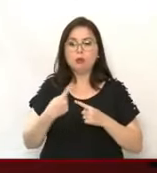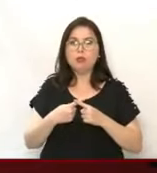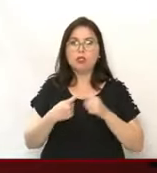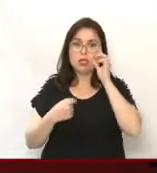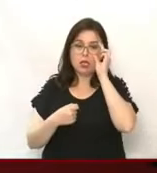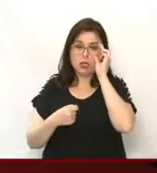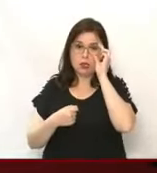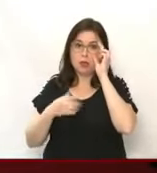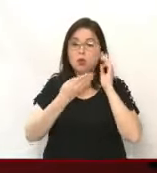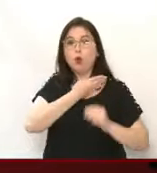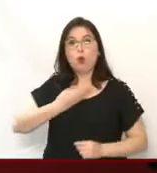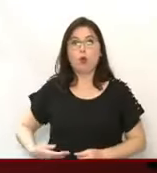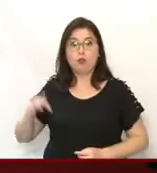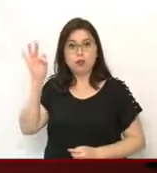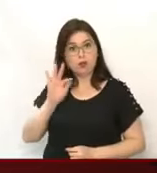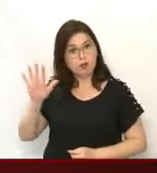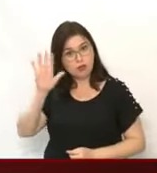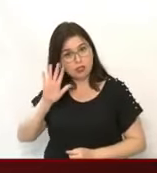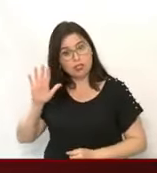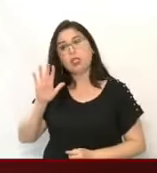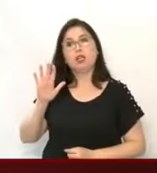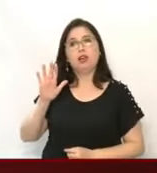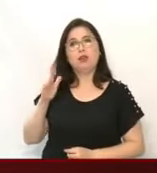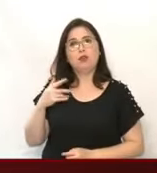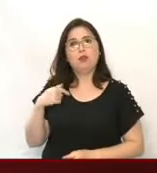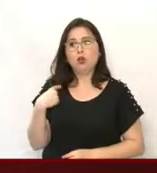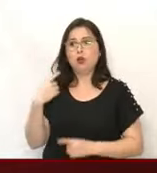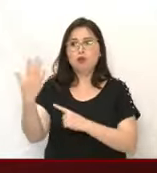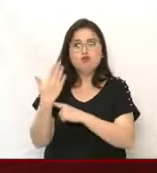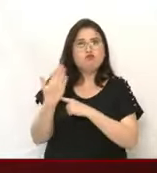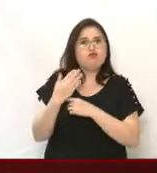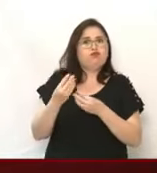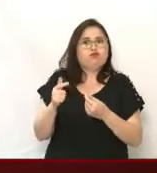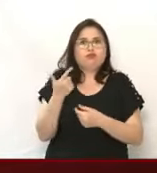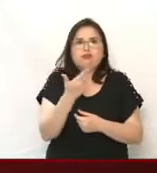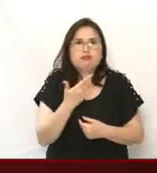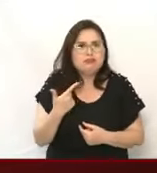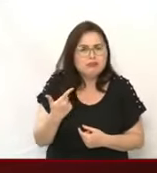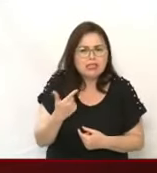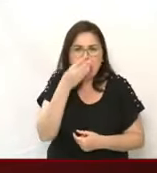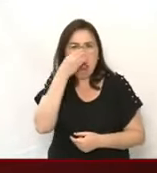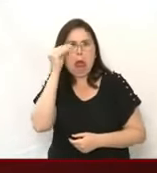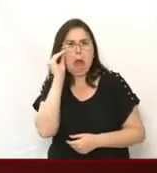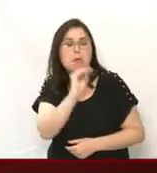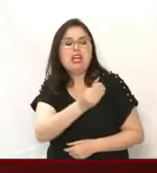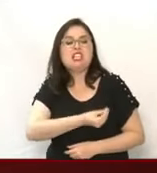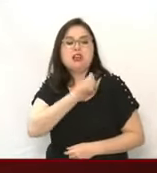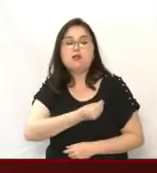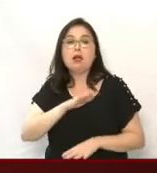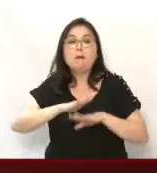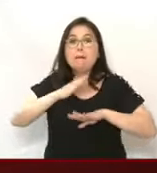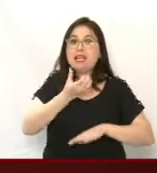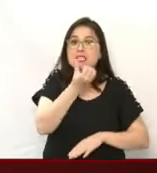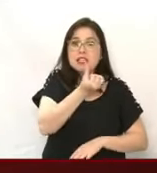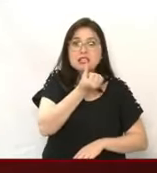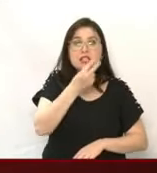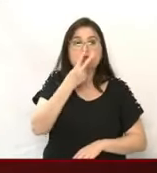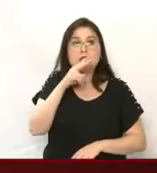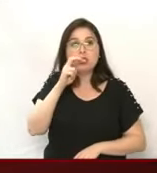responsabilidade de um governo que mostrou a que veio, no desprezo pela vida de mais de 625